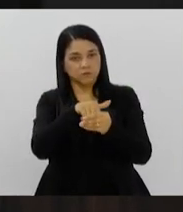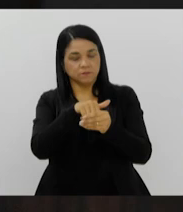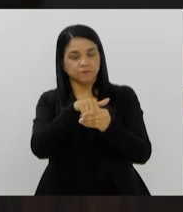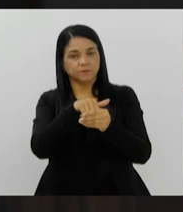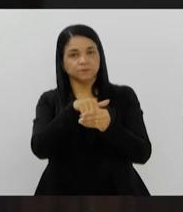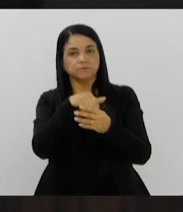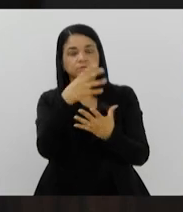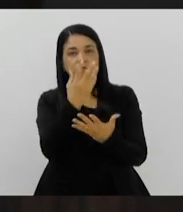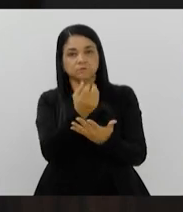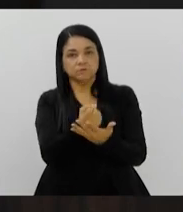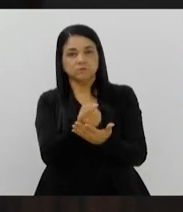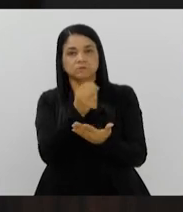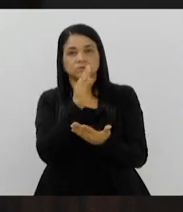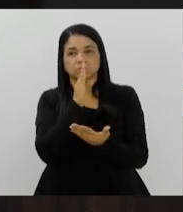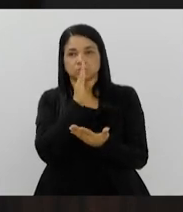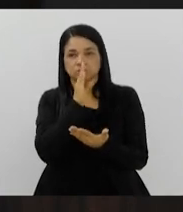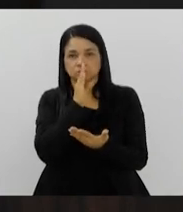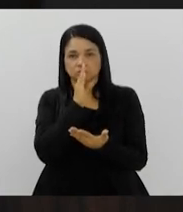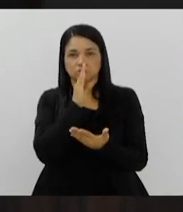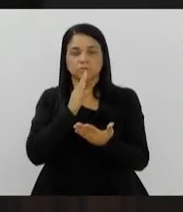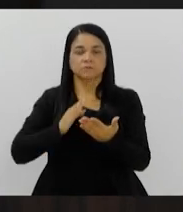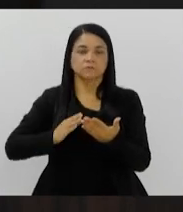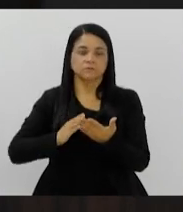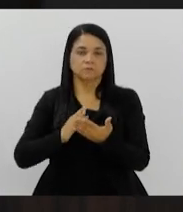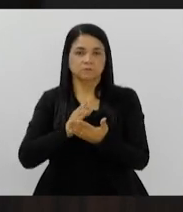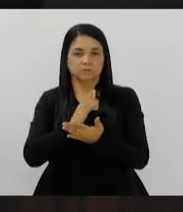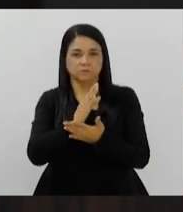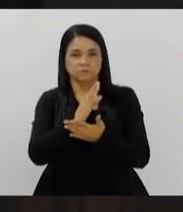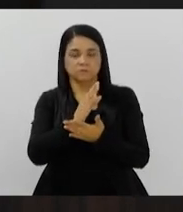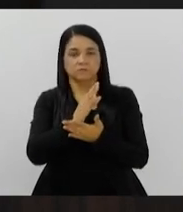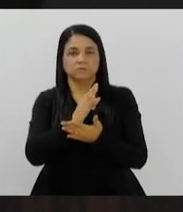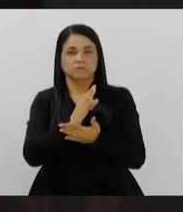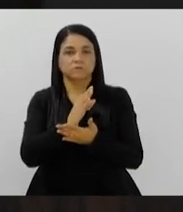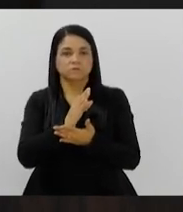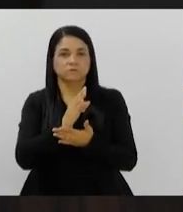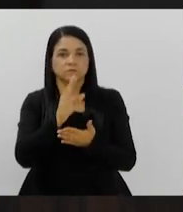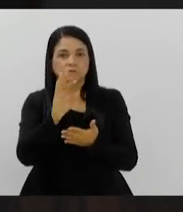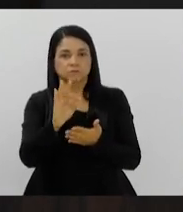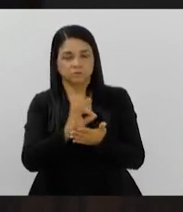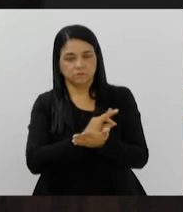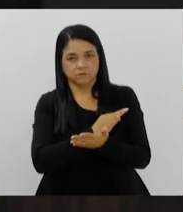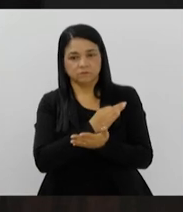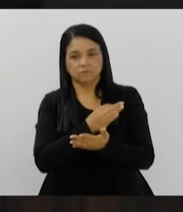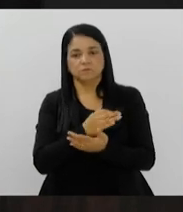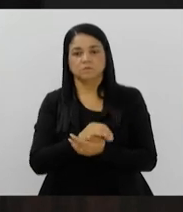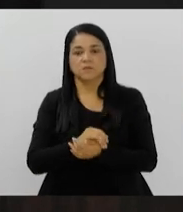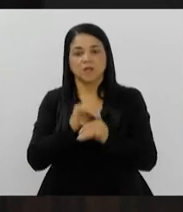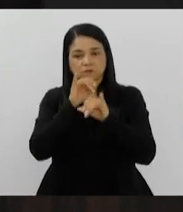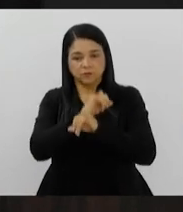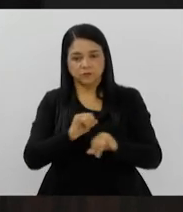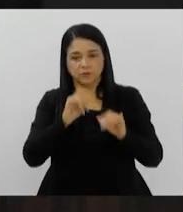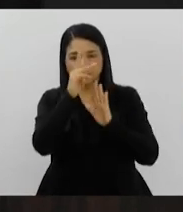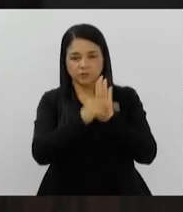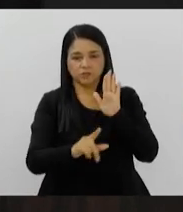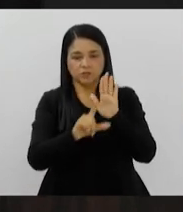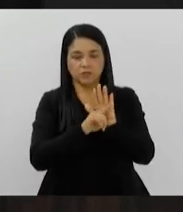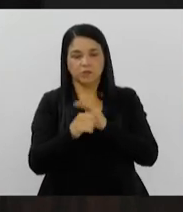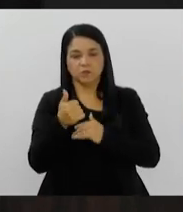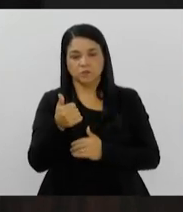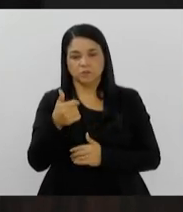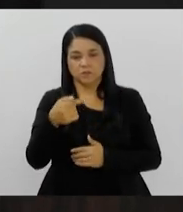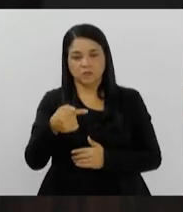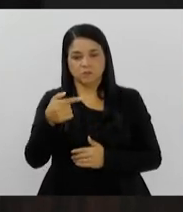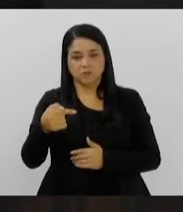votação, os senhores que aprovam permaneçam como estão. Aprovado, vai ao autógrafo. Anuncio, projeto de